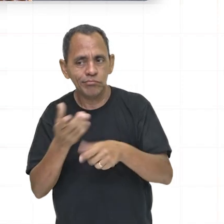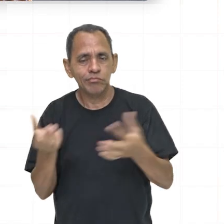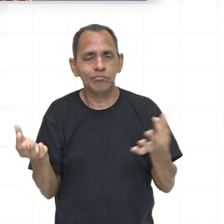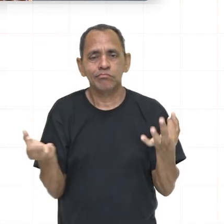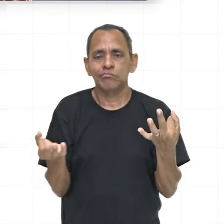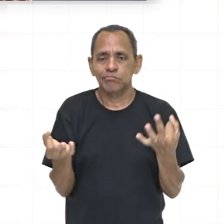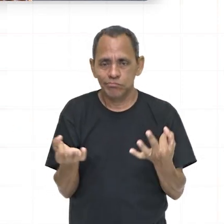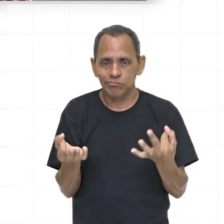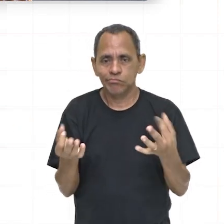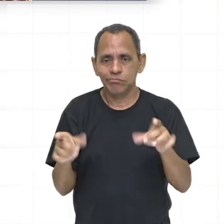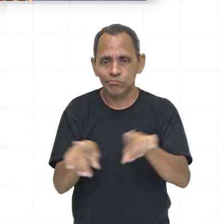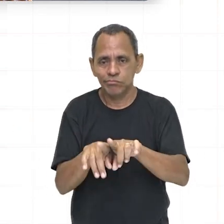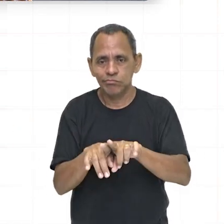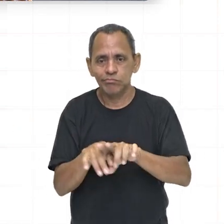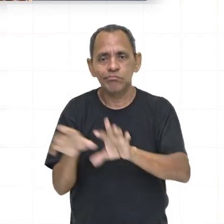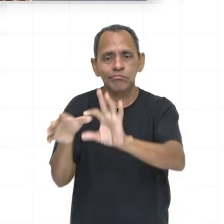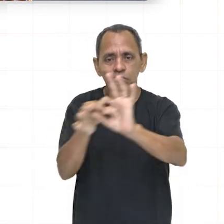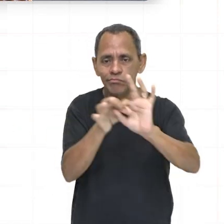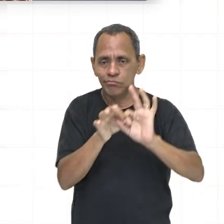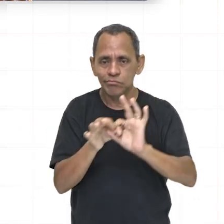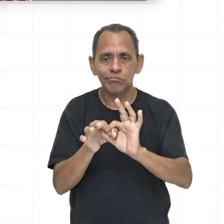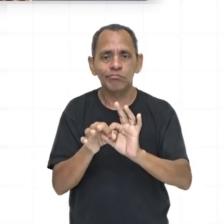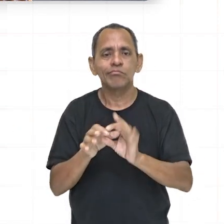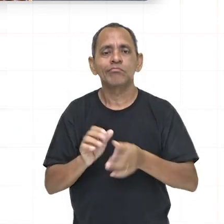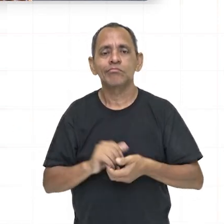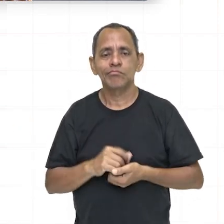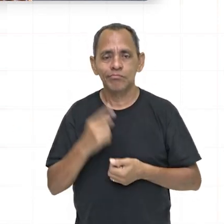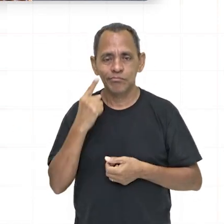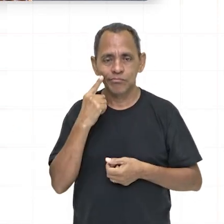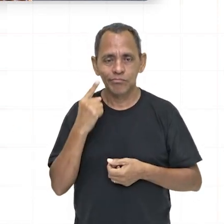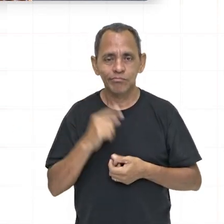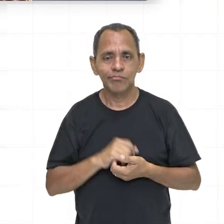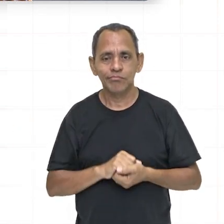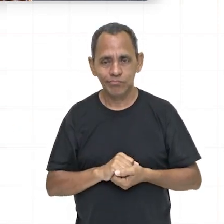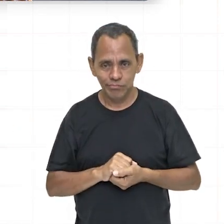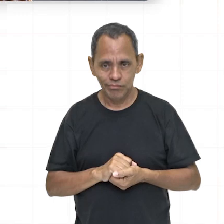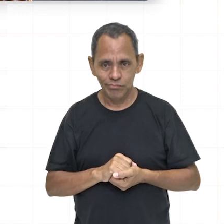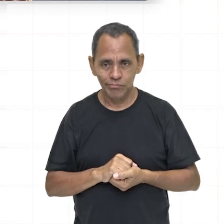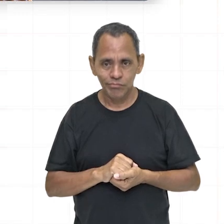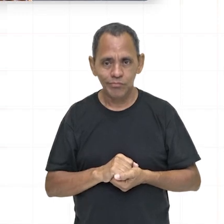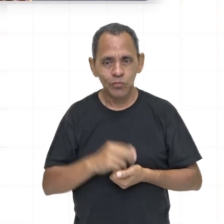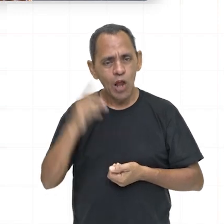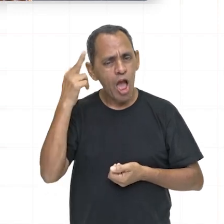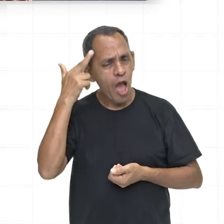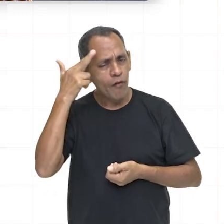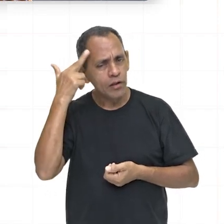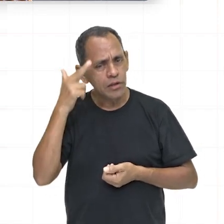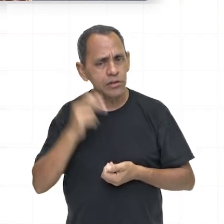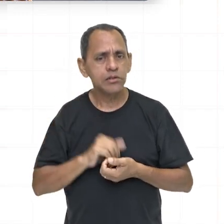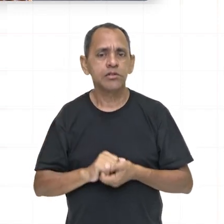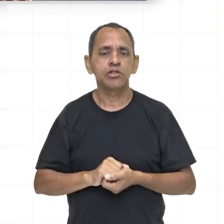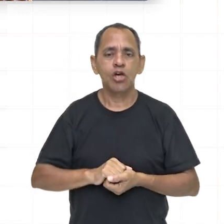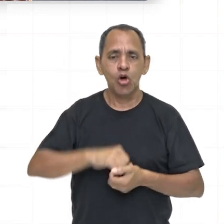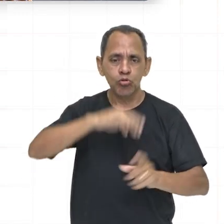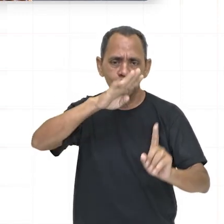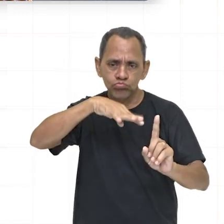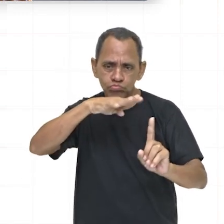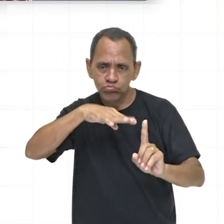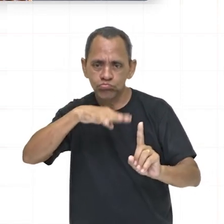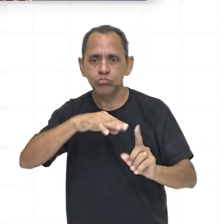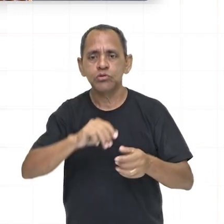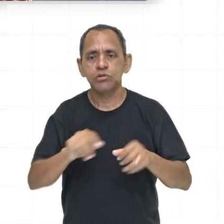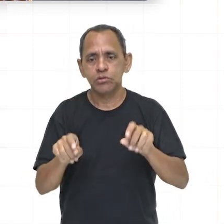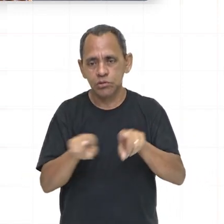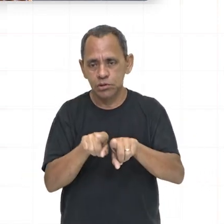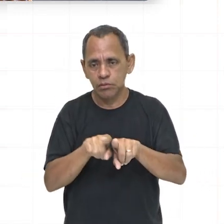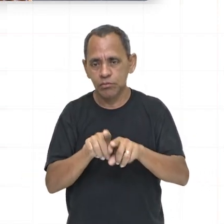ali ligadas ao Zen budismo de origem japonesa. Antes disso, lá vindo da China,